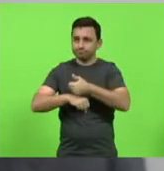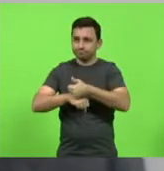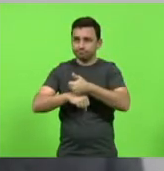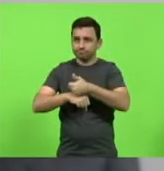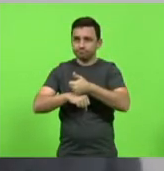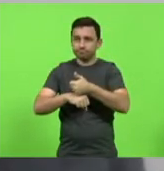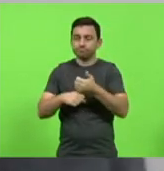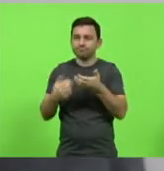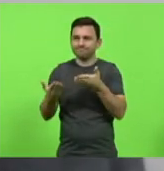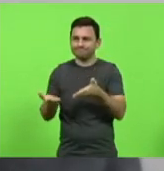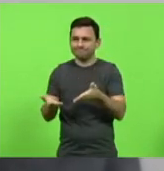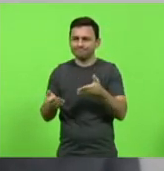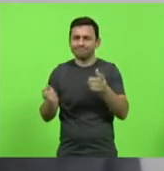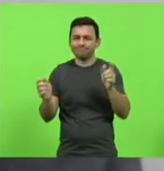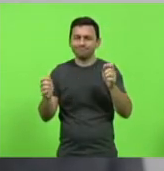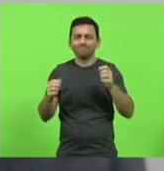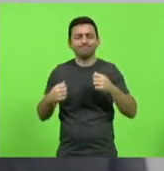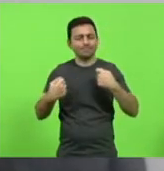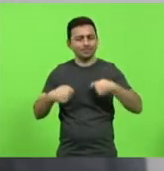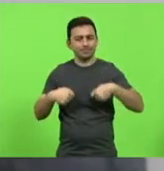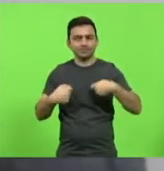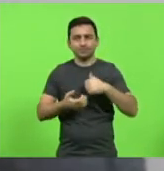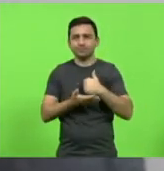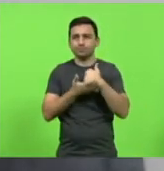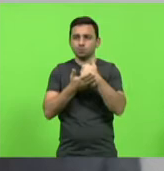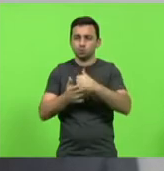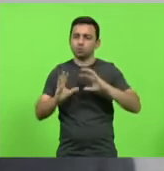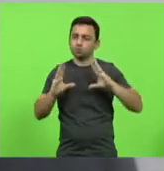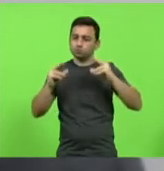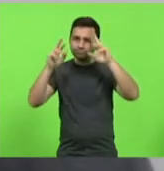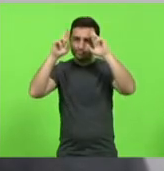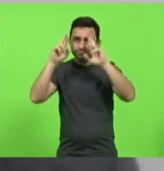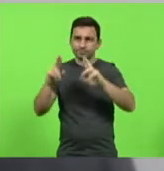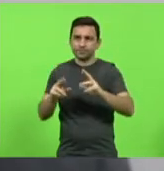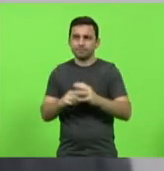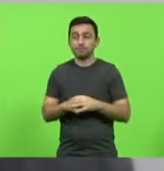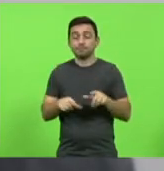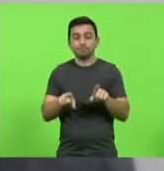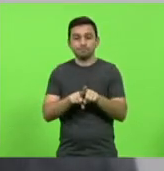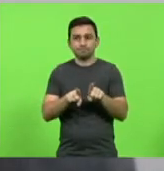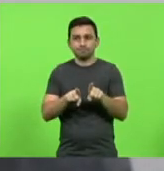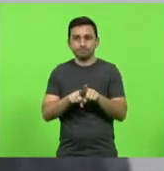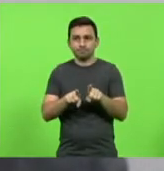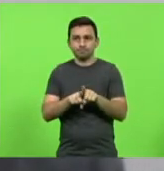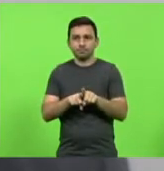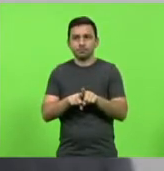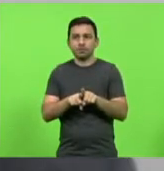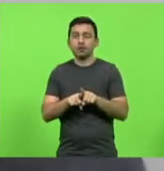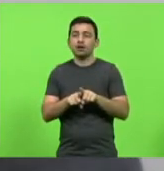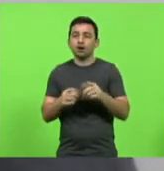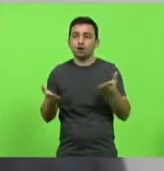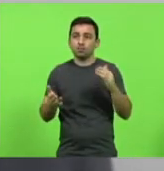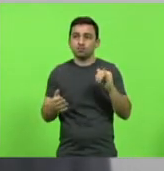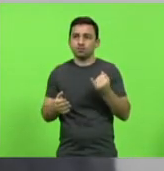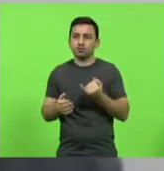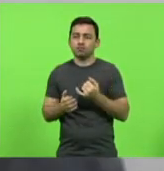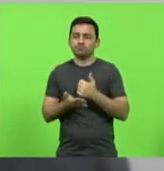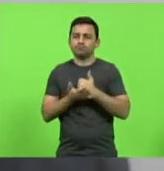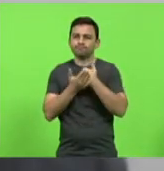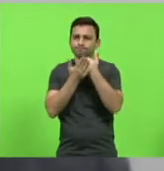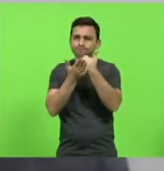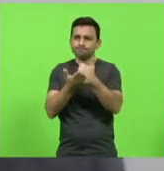todo o nosso apoio e respeito. Também aproveito para manifestar meu apoio à aprovação de projeto de lei